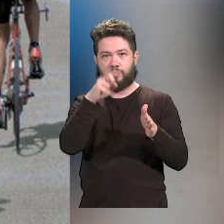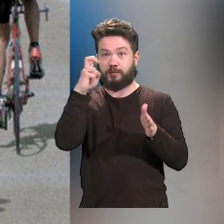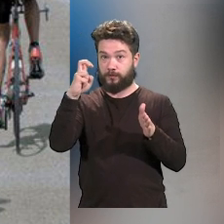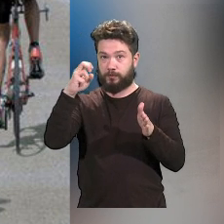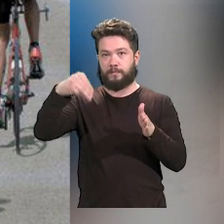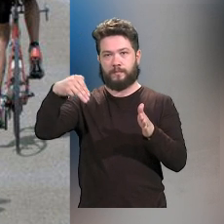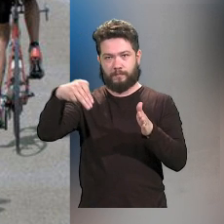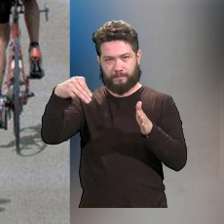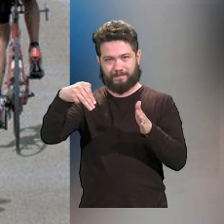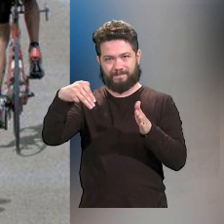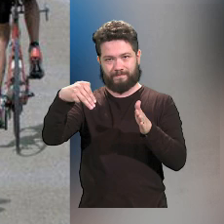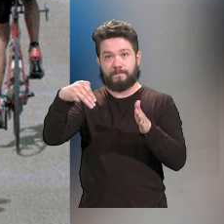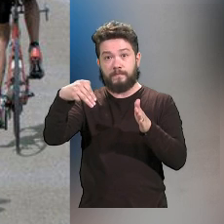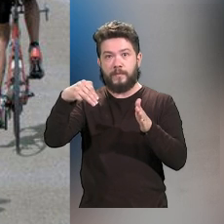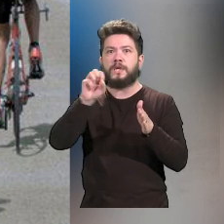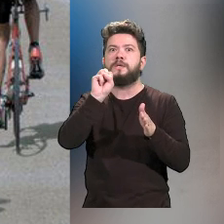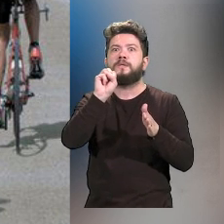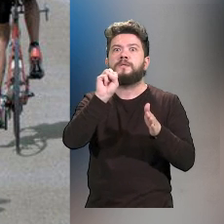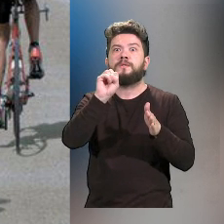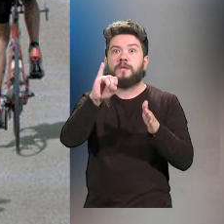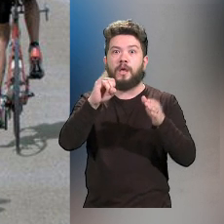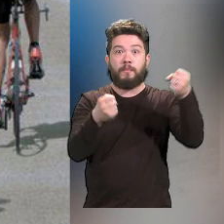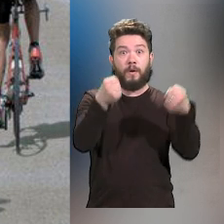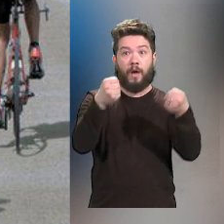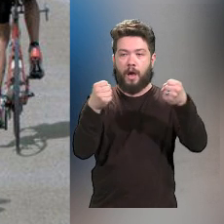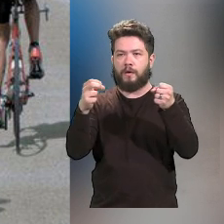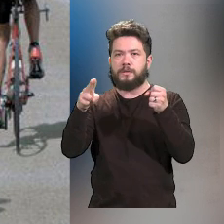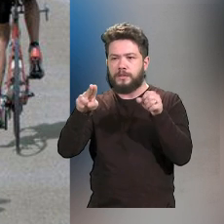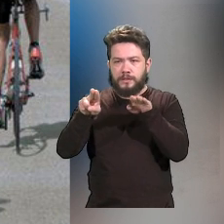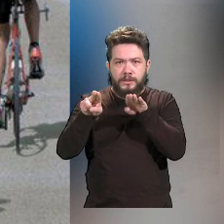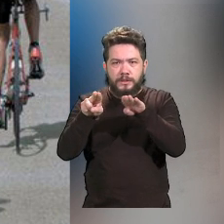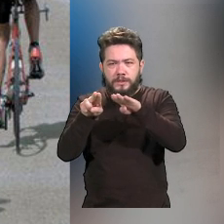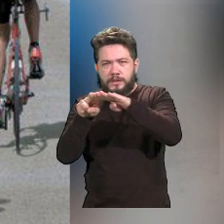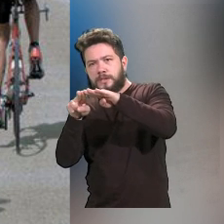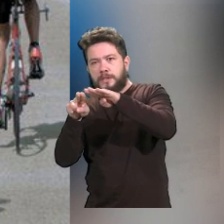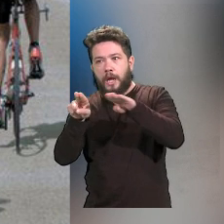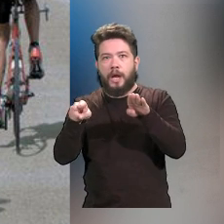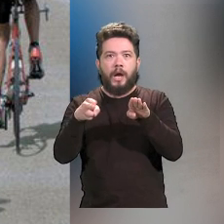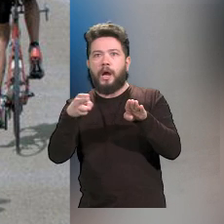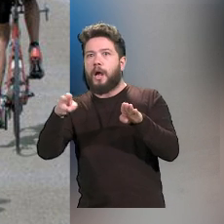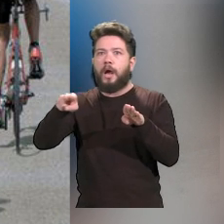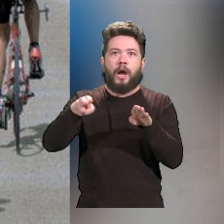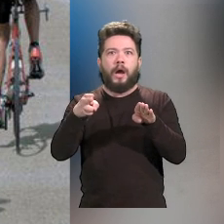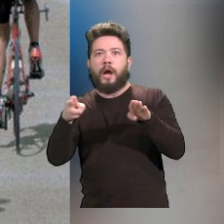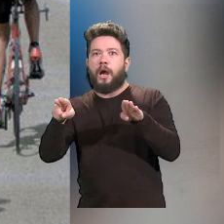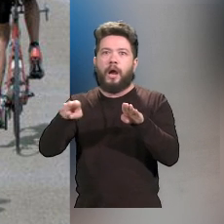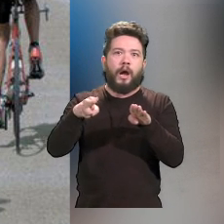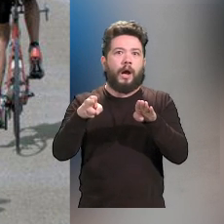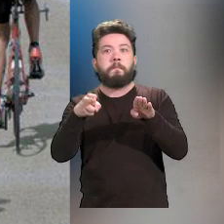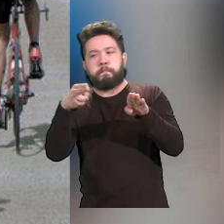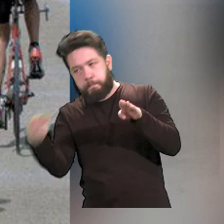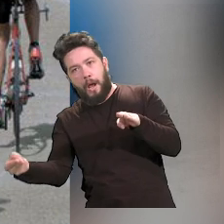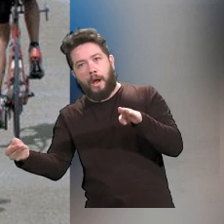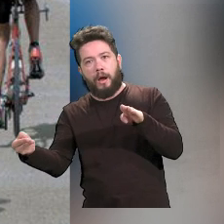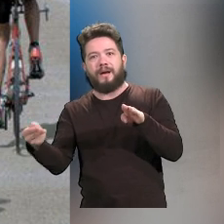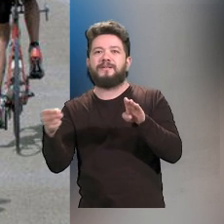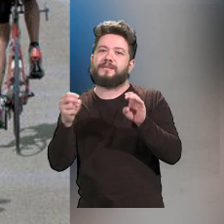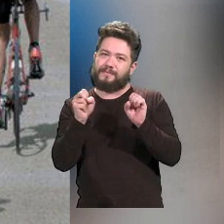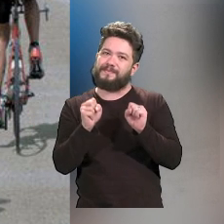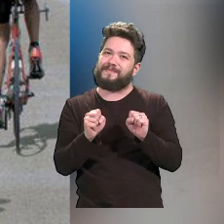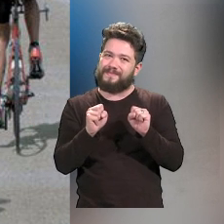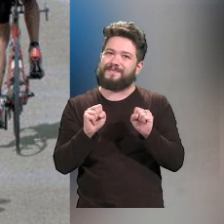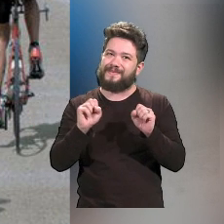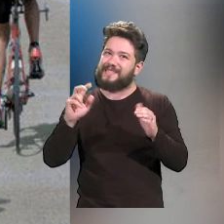do ciclista. Isto porque, por exemplo, uma leve encostada do motorista em sua bicicleta desequilibra